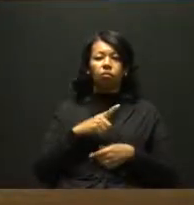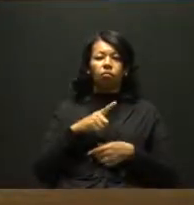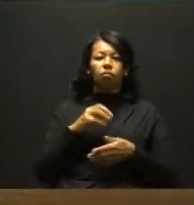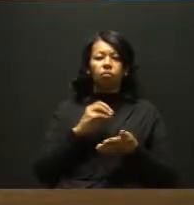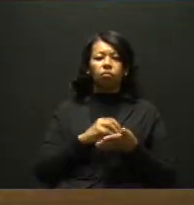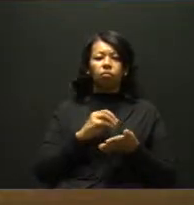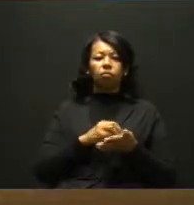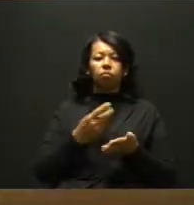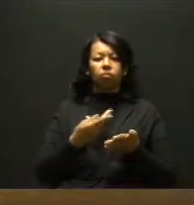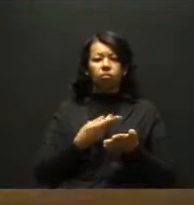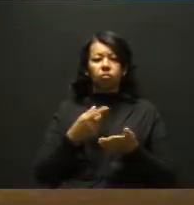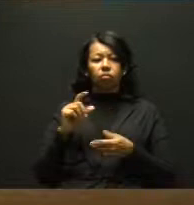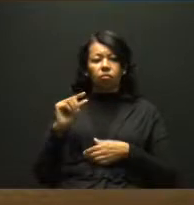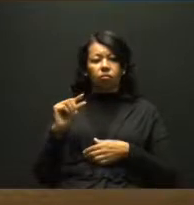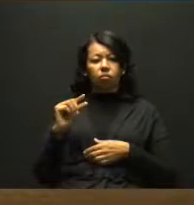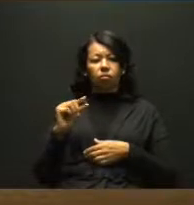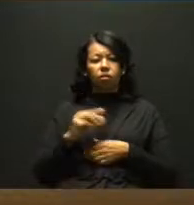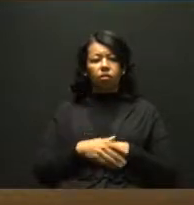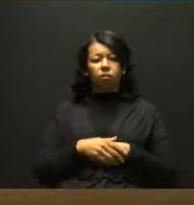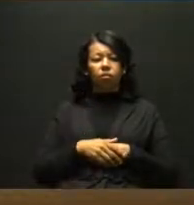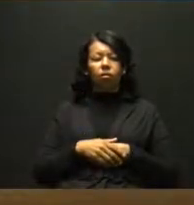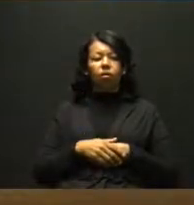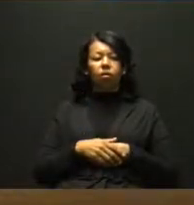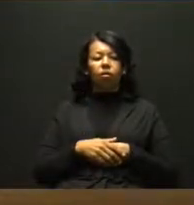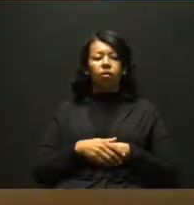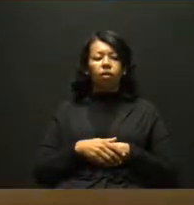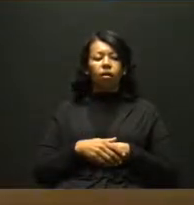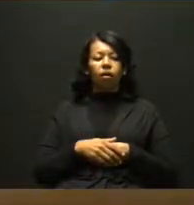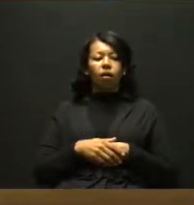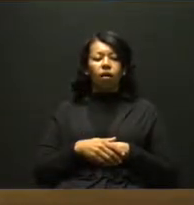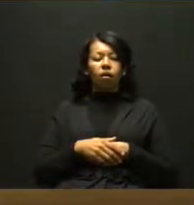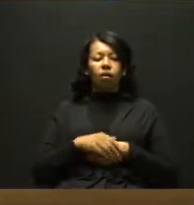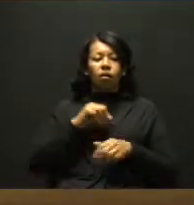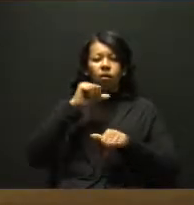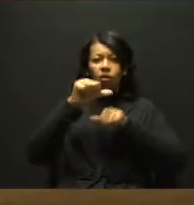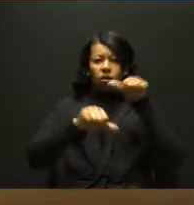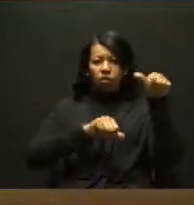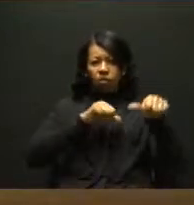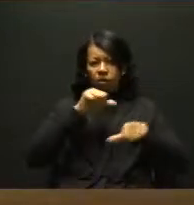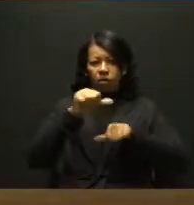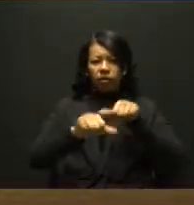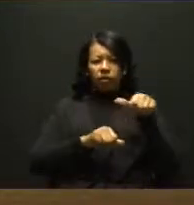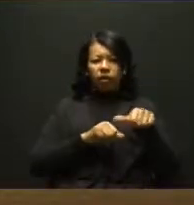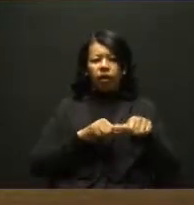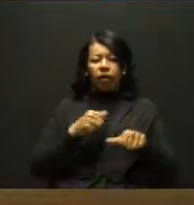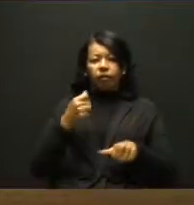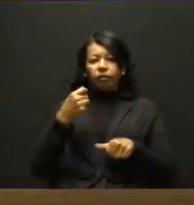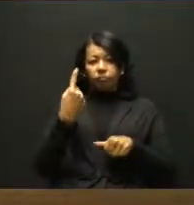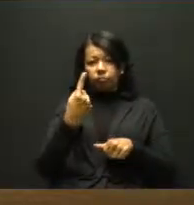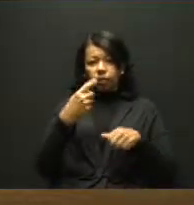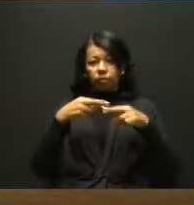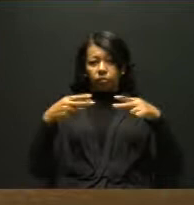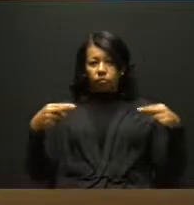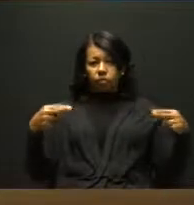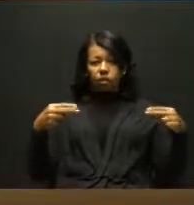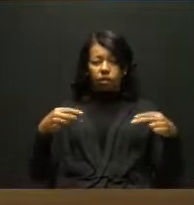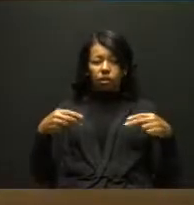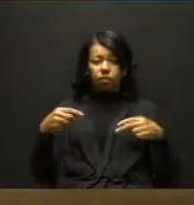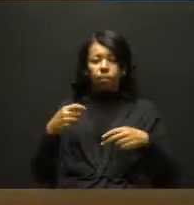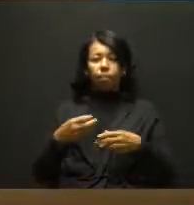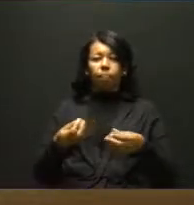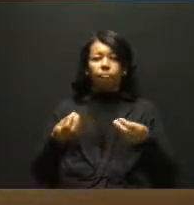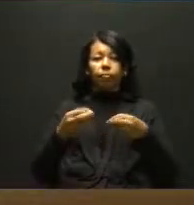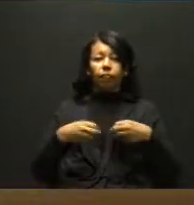município e mudar um determinado e tem a lhe fornecer